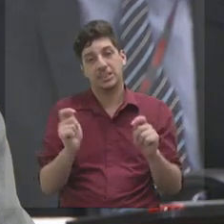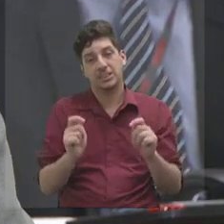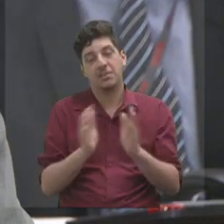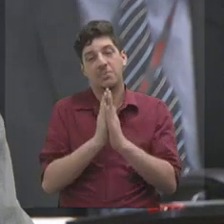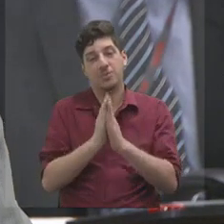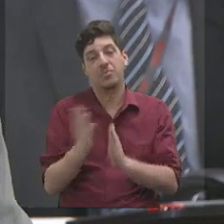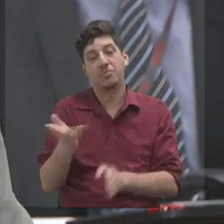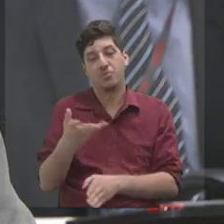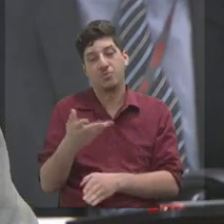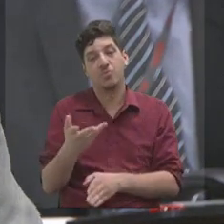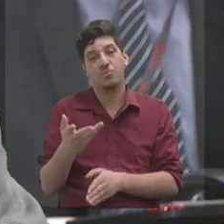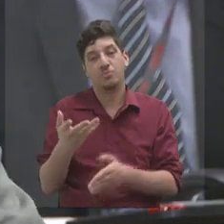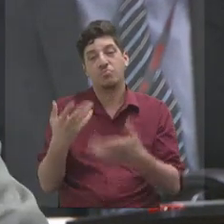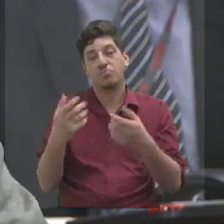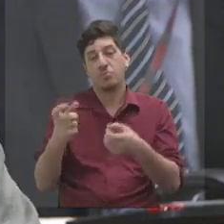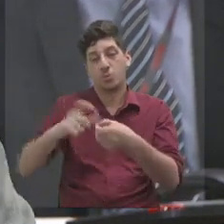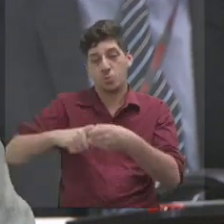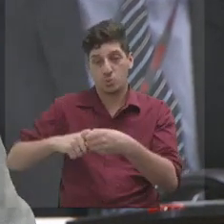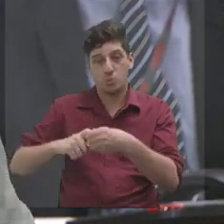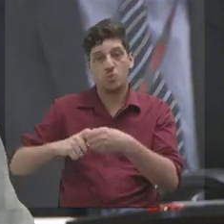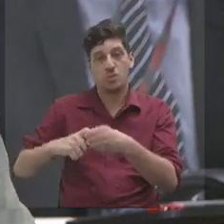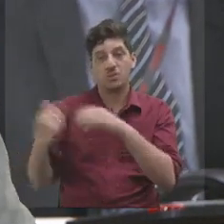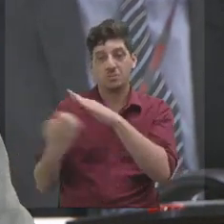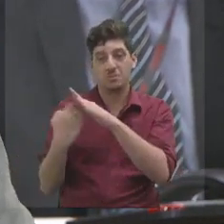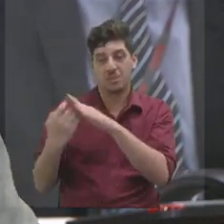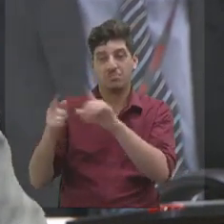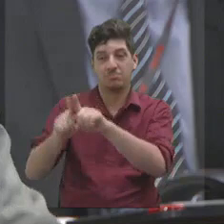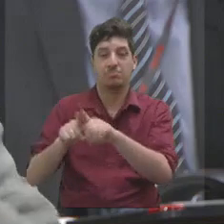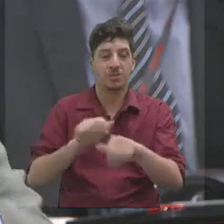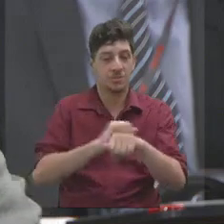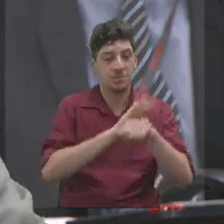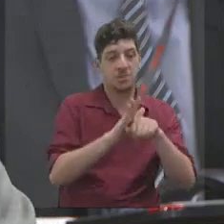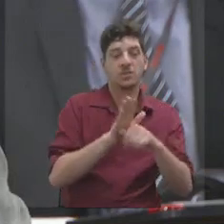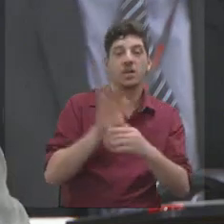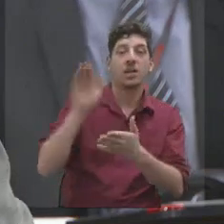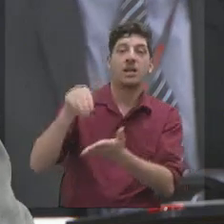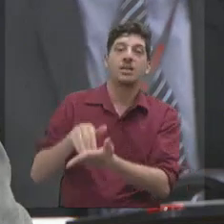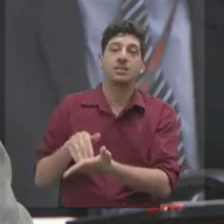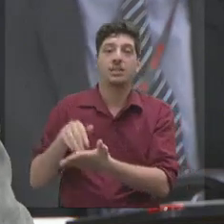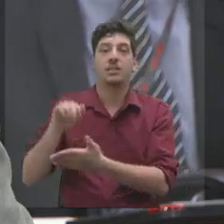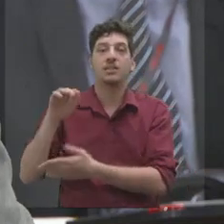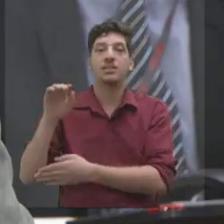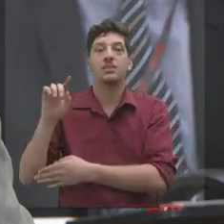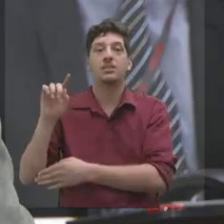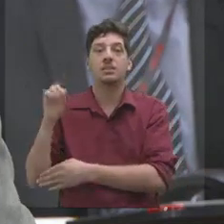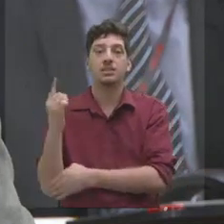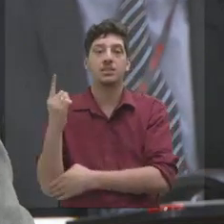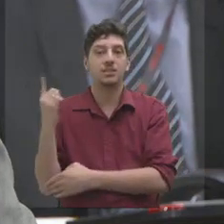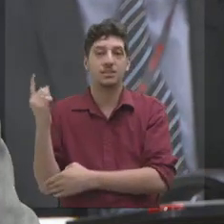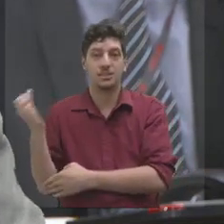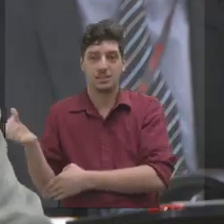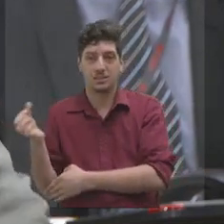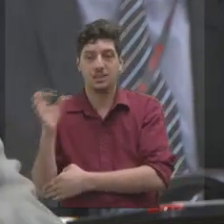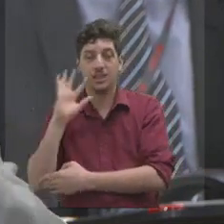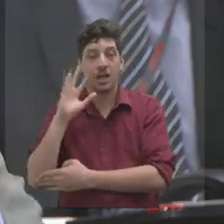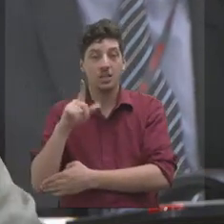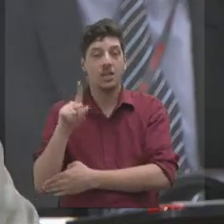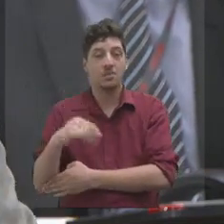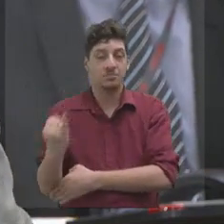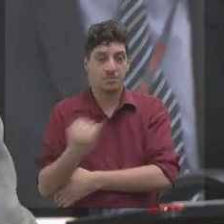uma concessão que liga principalmente Montes Claros até 116 acho que seria muito importante